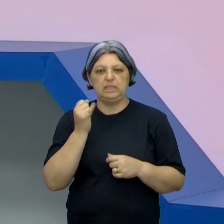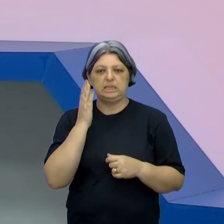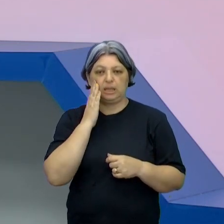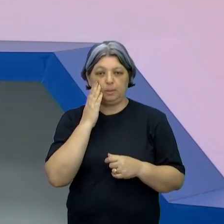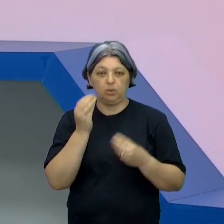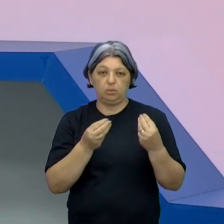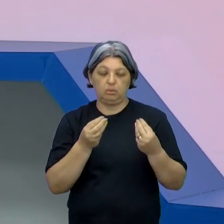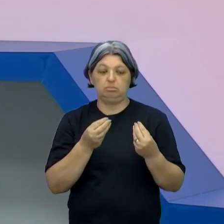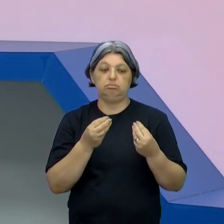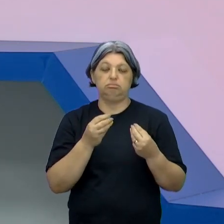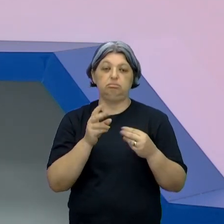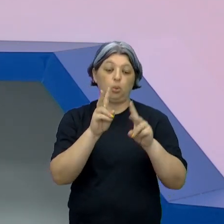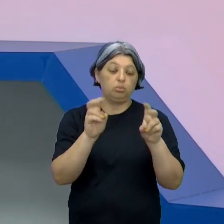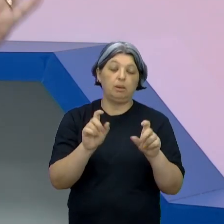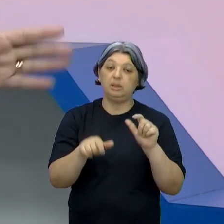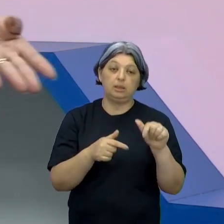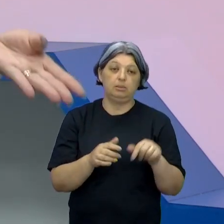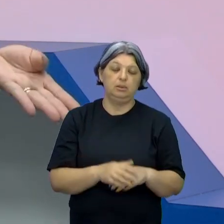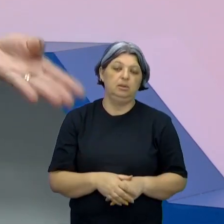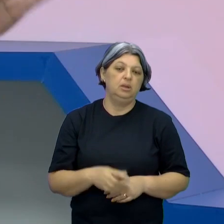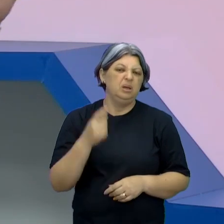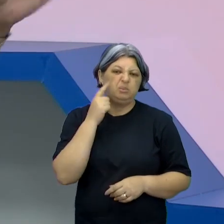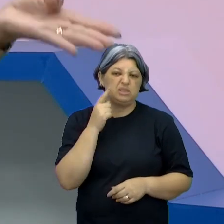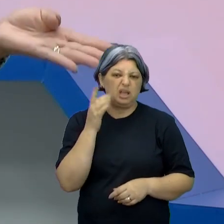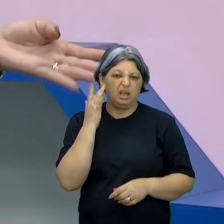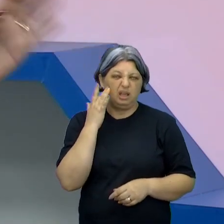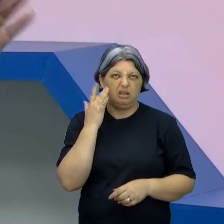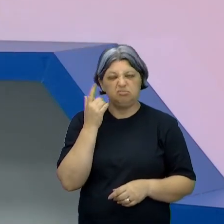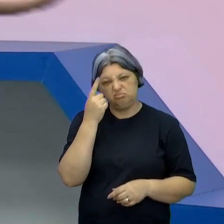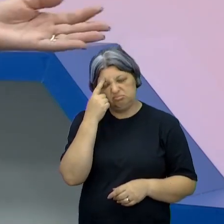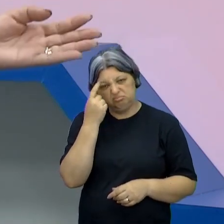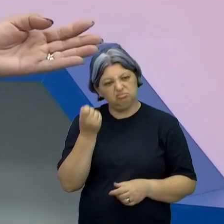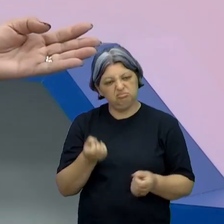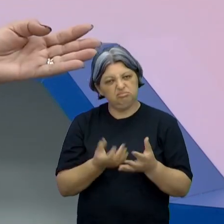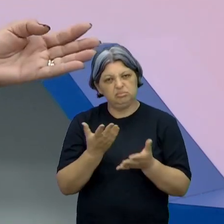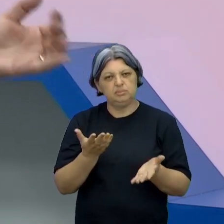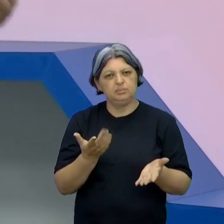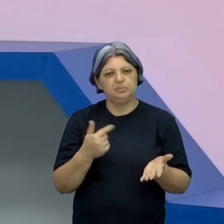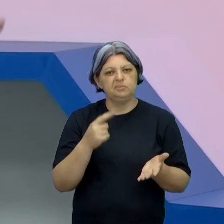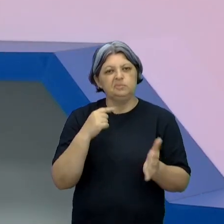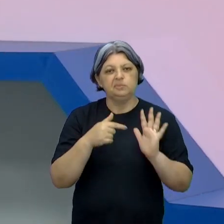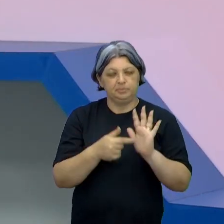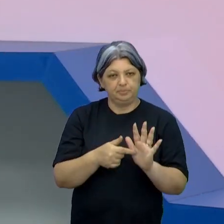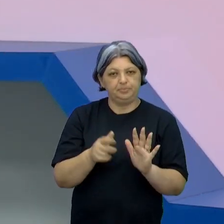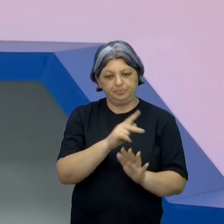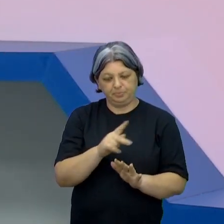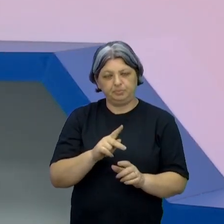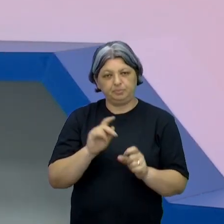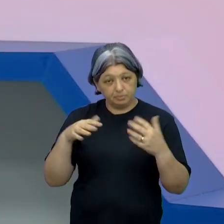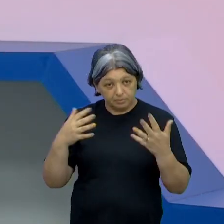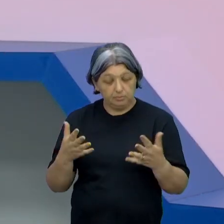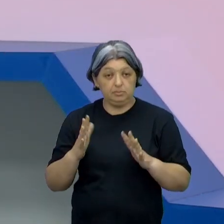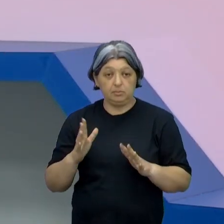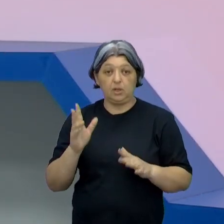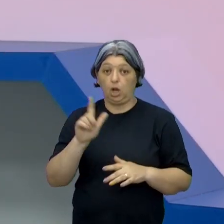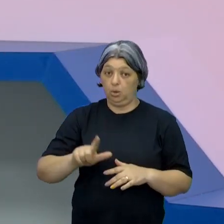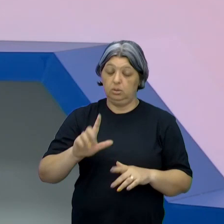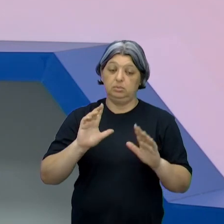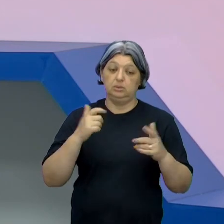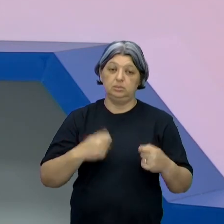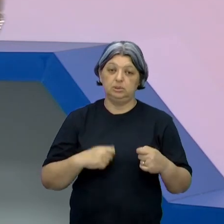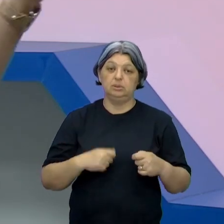estamos trabalhando. Não é assim, eu resolvi hoje trazer o professor Jocelyn porque eu queria a presença dele. Claro que queria, mas nós temos que,